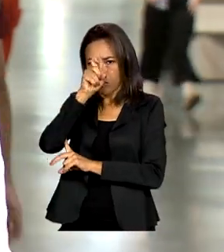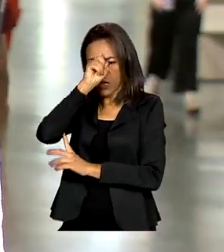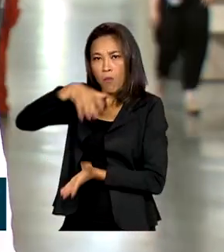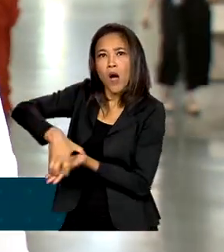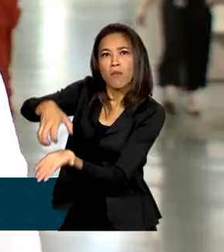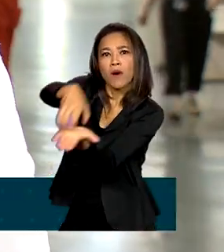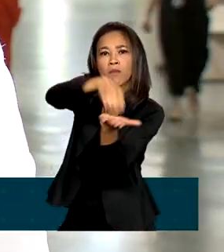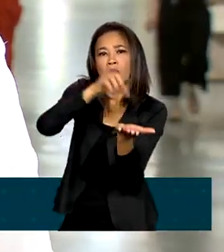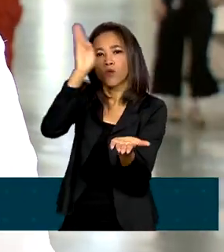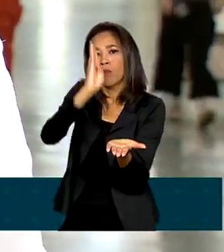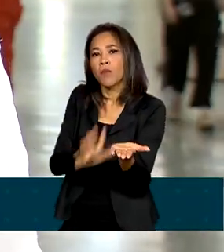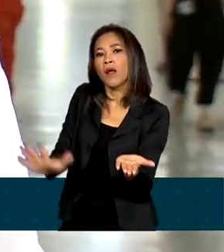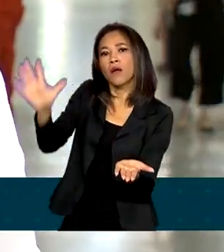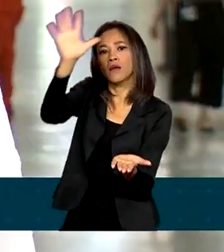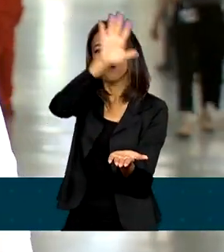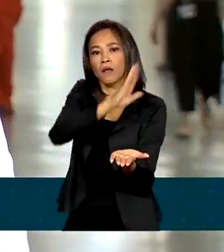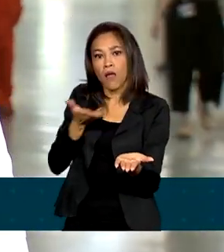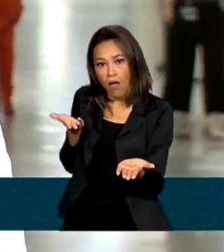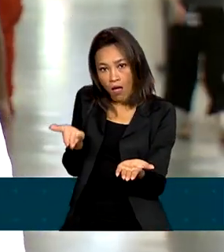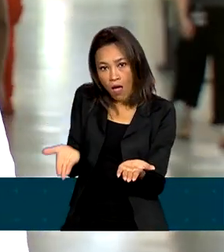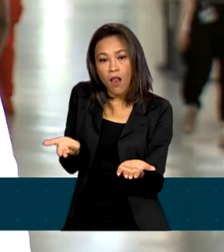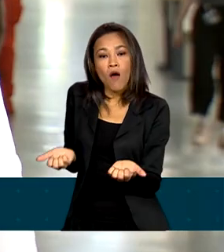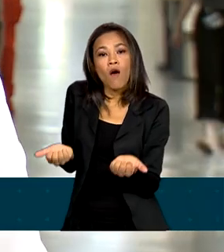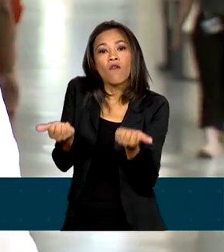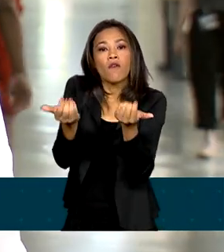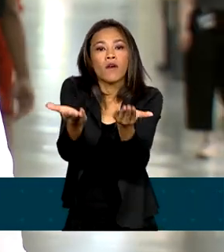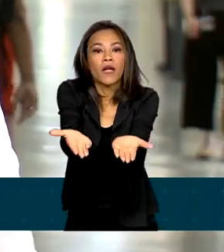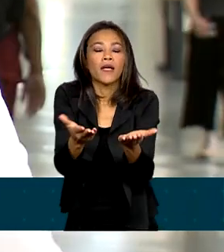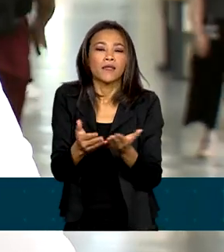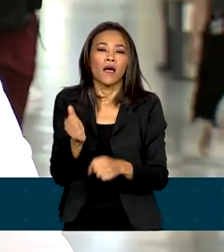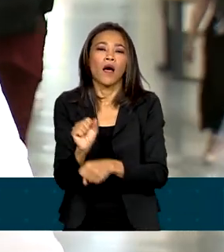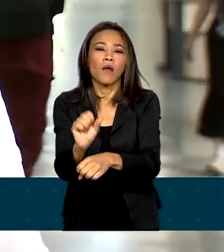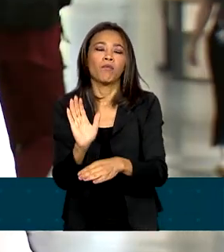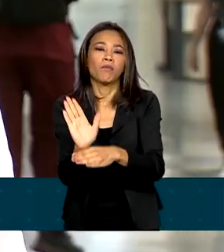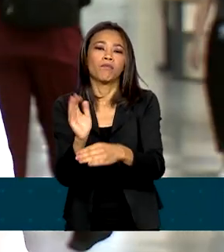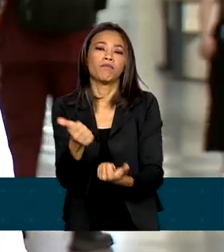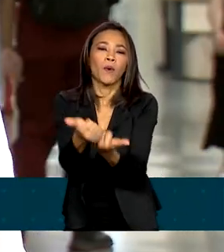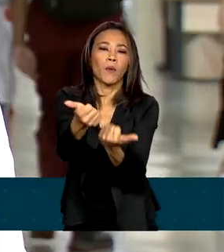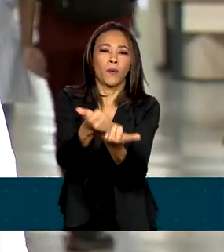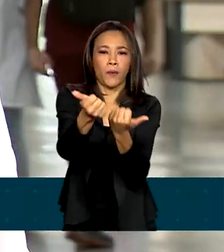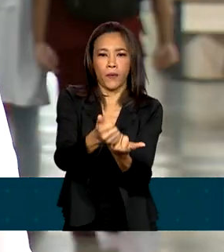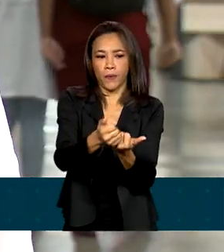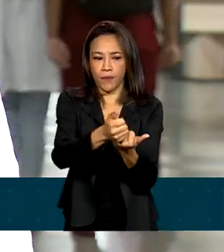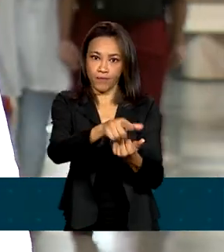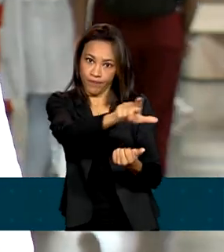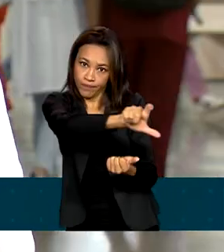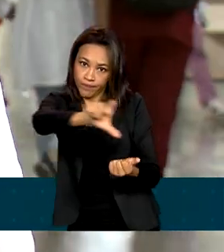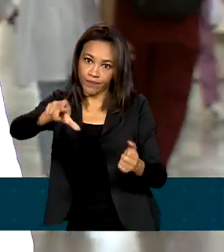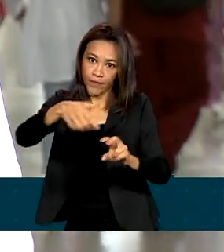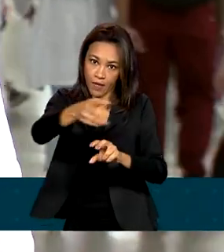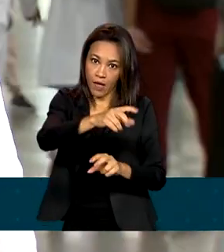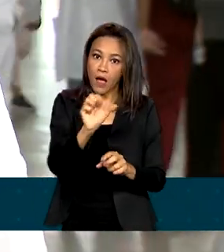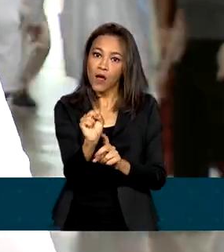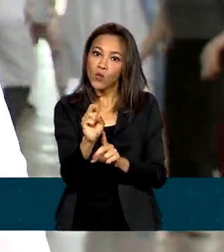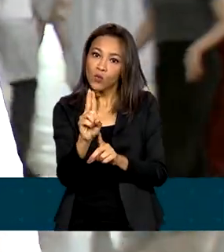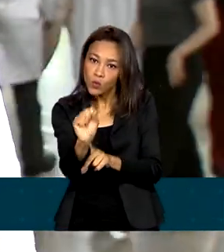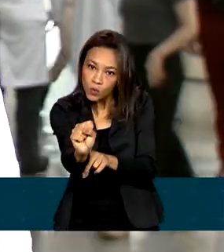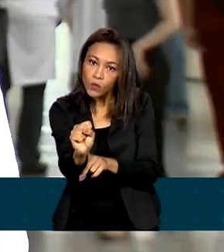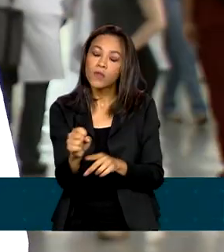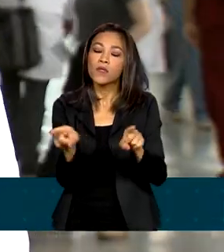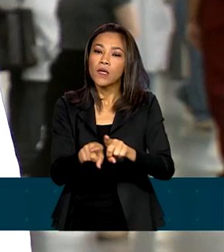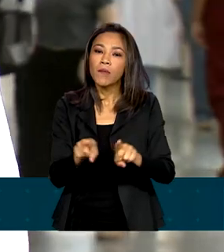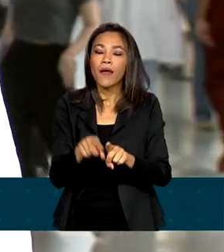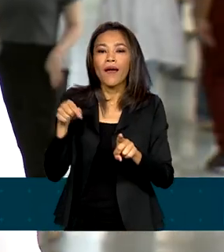o país. As unidades oferecem assistência aos pacientes do Sistema Único de Saúde, ao mesmo tempo em que